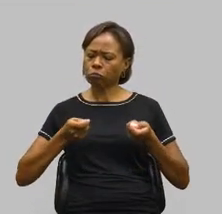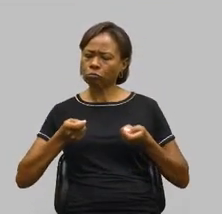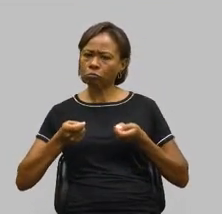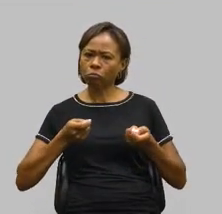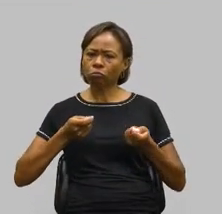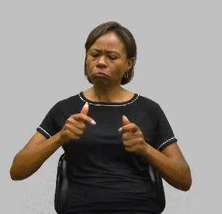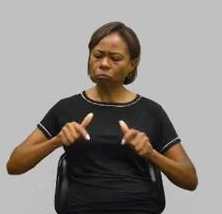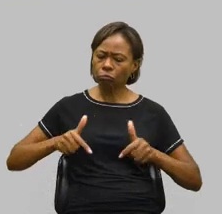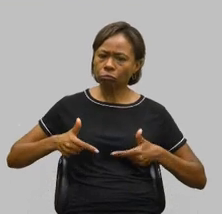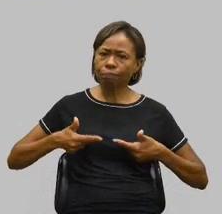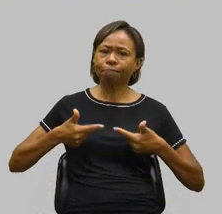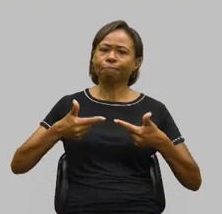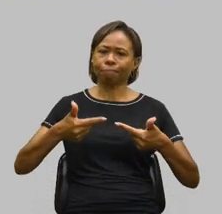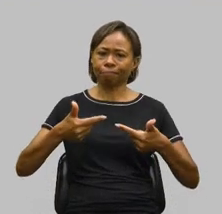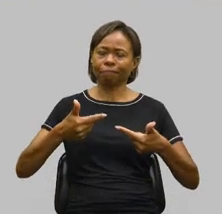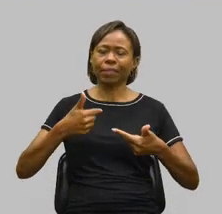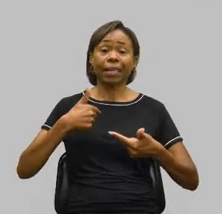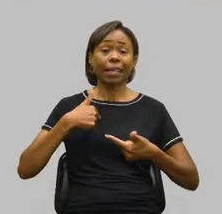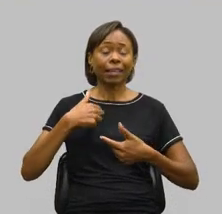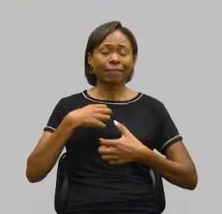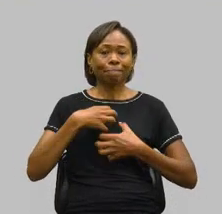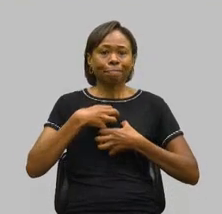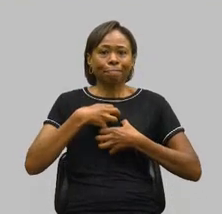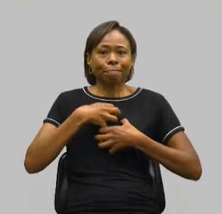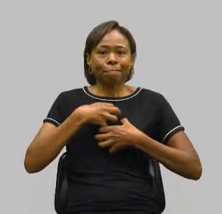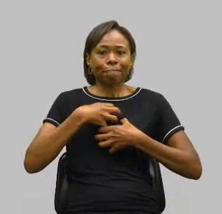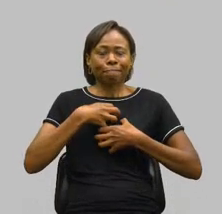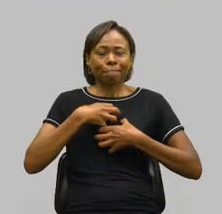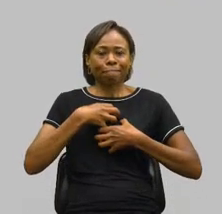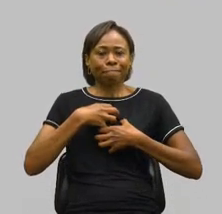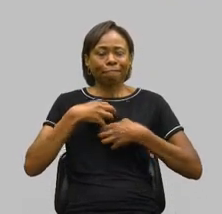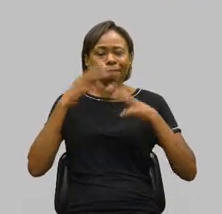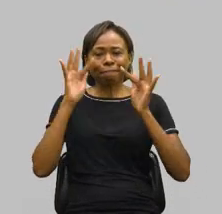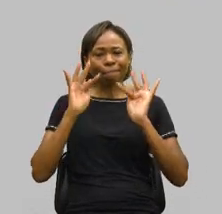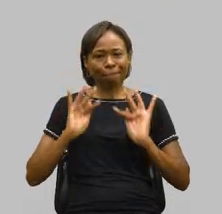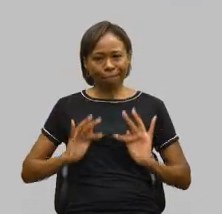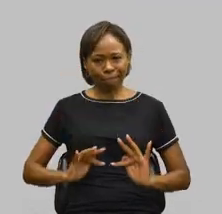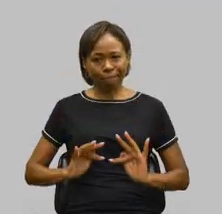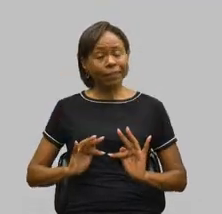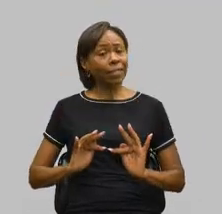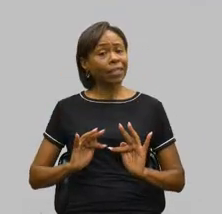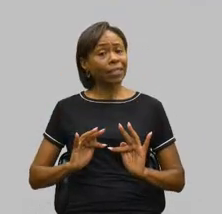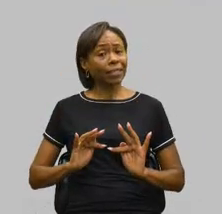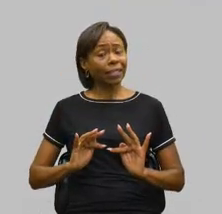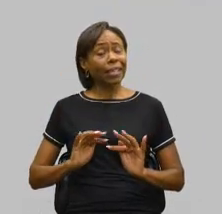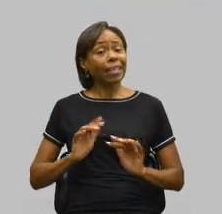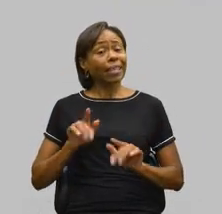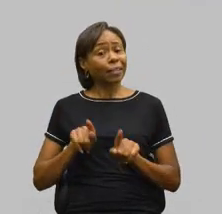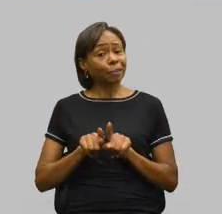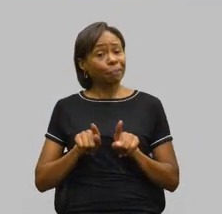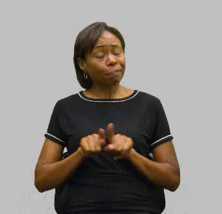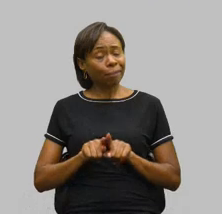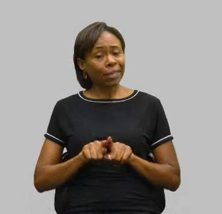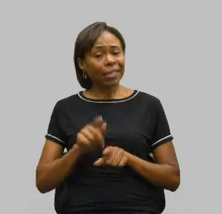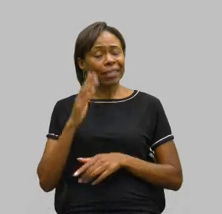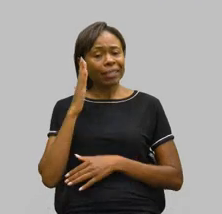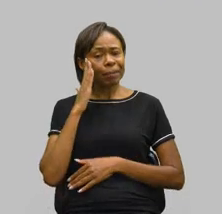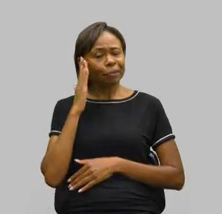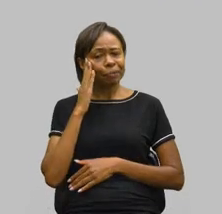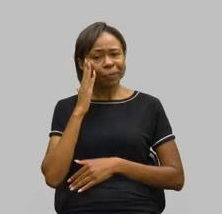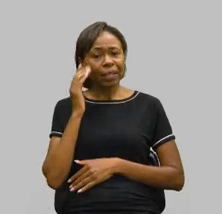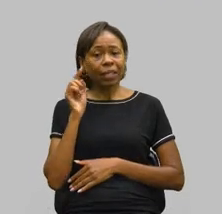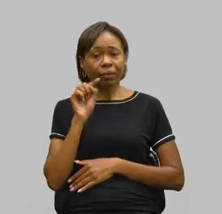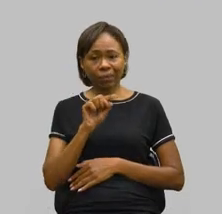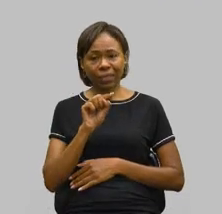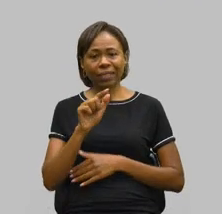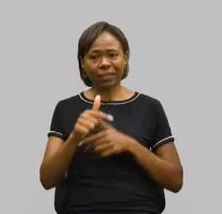equipe fiquei extremamente Encantado e fiquei também muito feliz de saber que esse